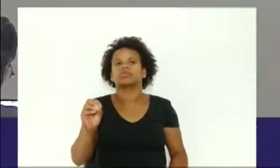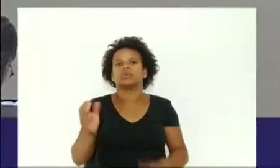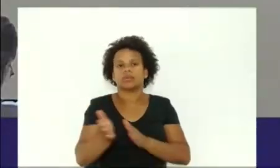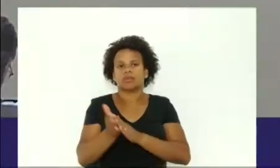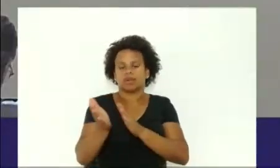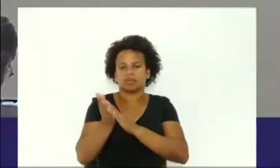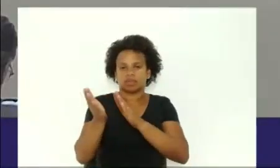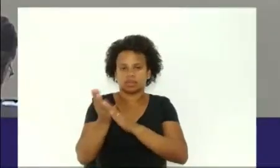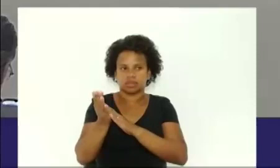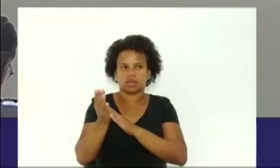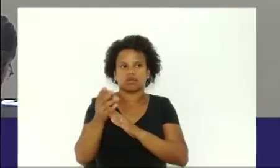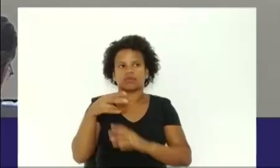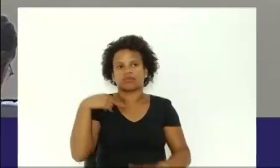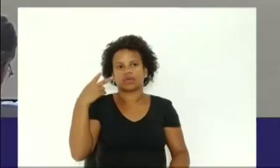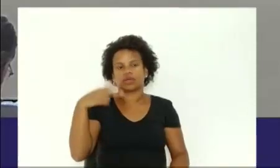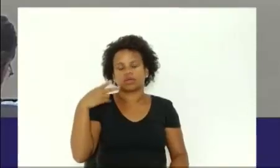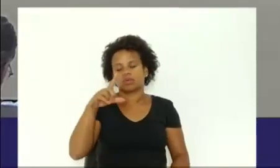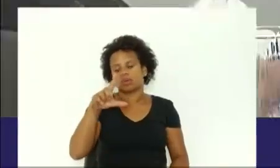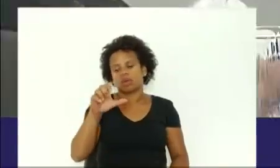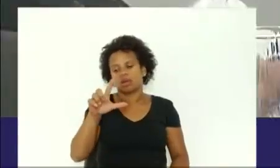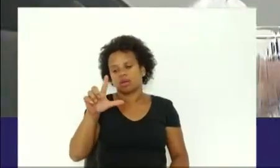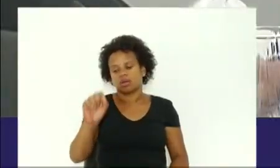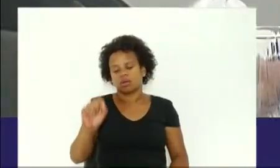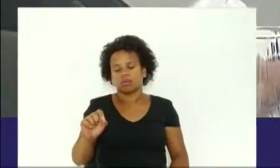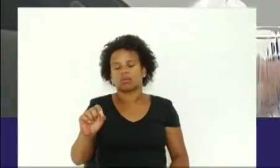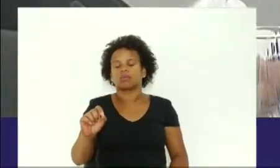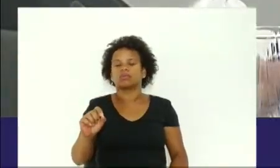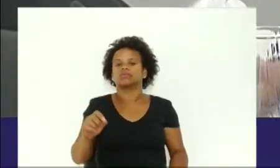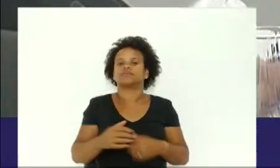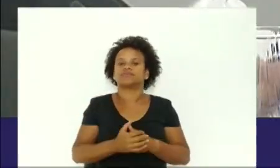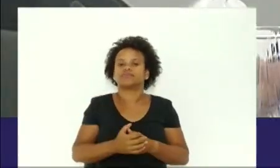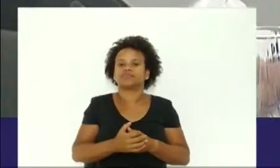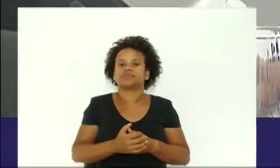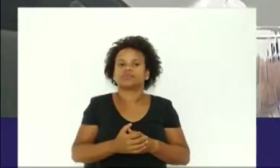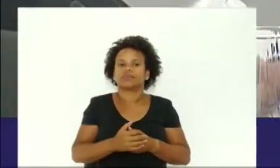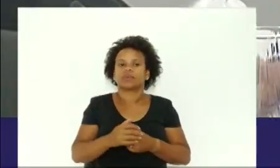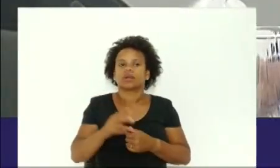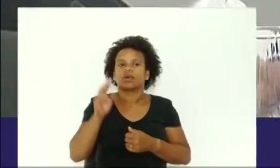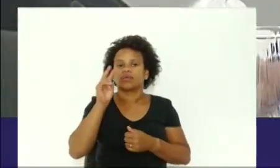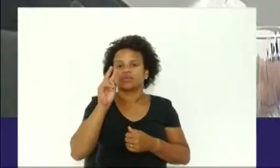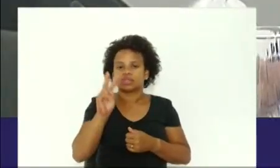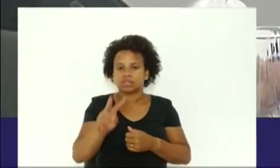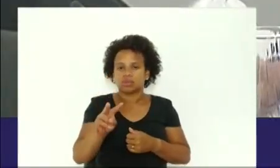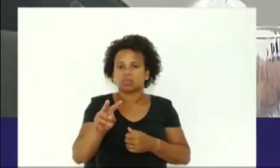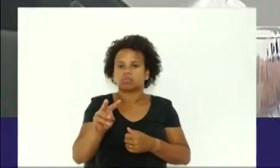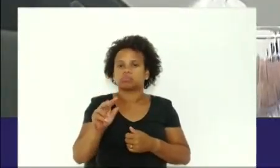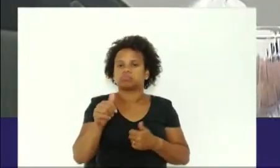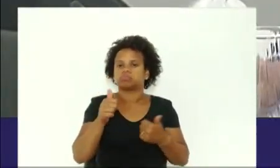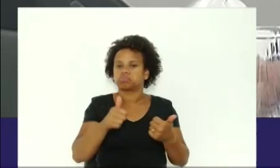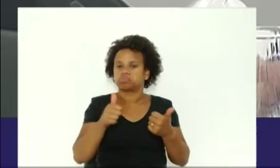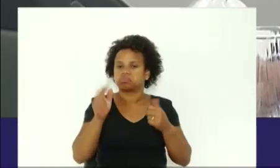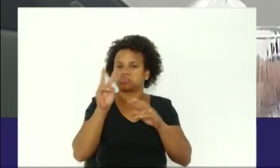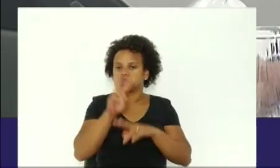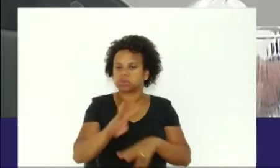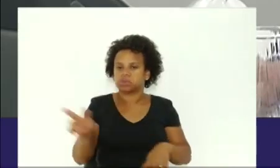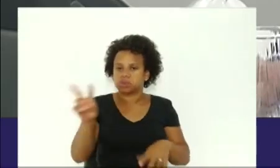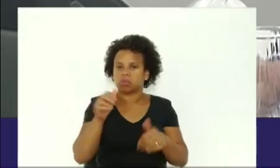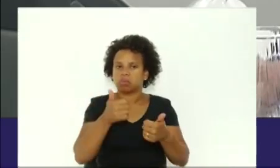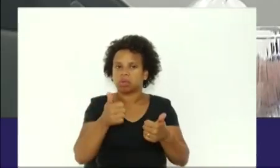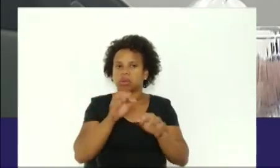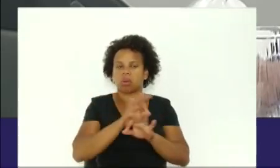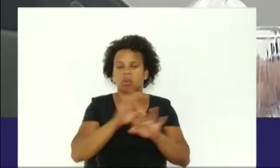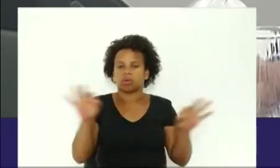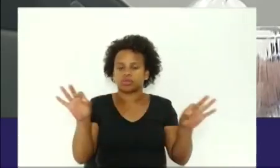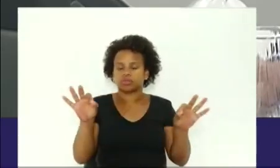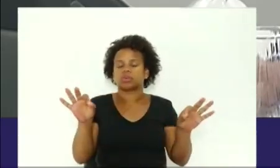nobre vereador Lelo Pagani, pela visão. Isso é uma visão muito boa, muito ótima, excelente, porque